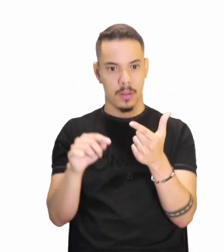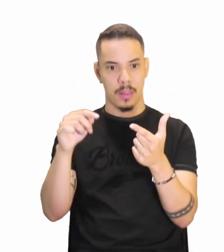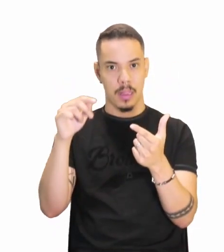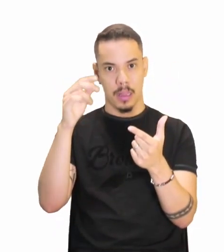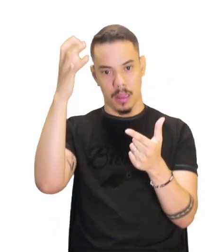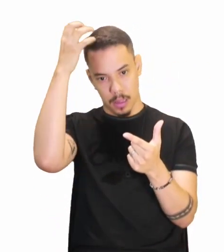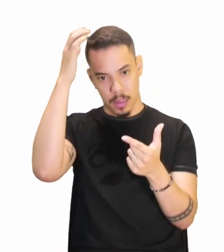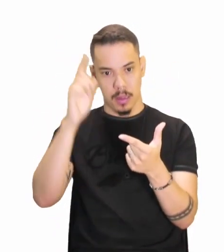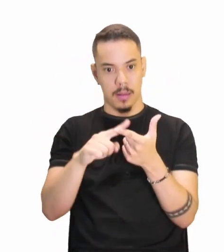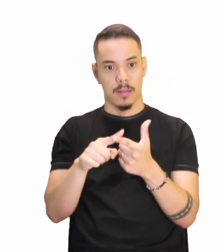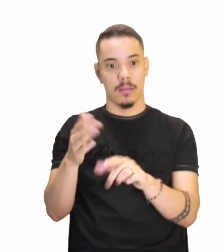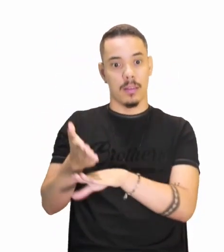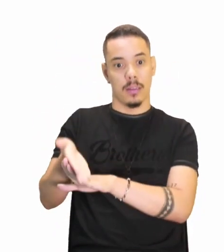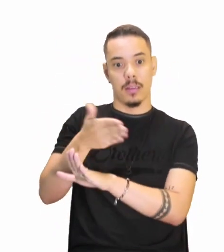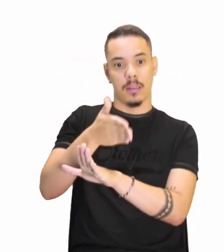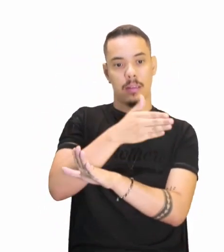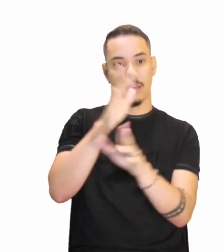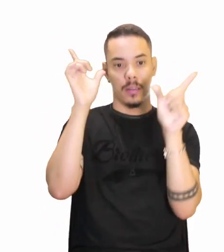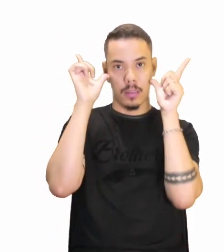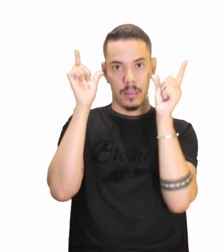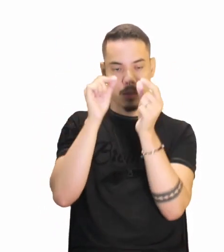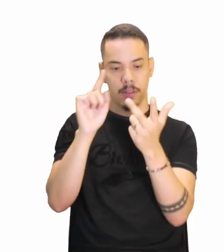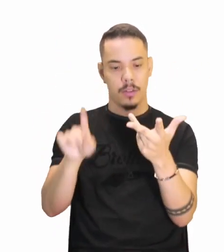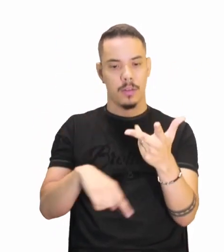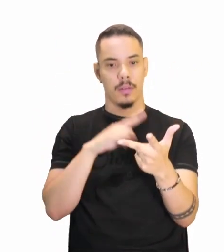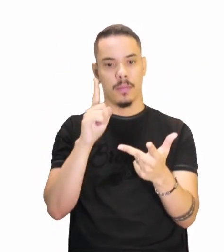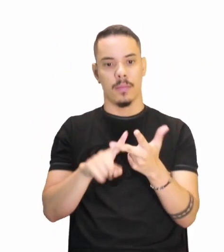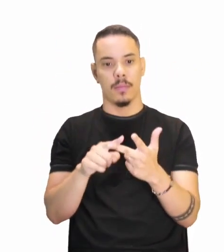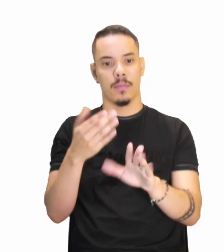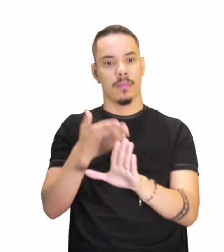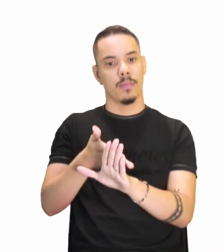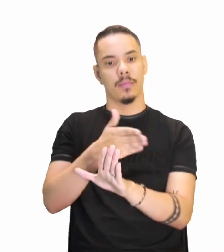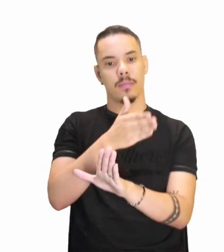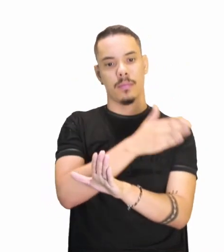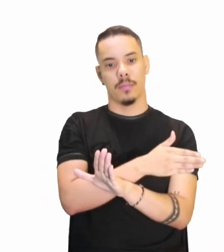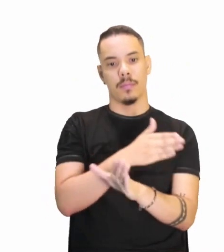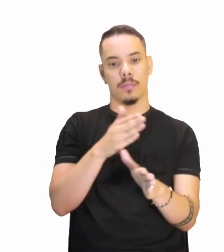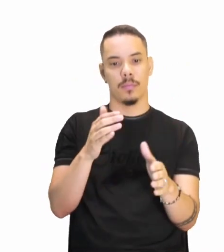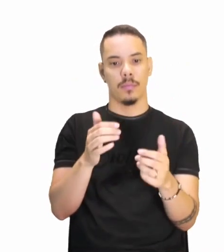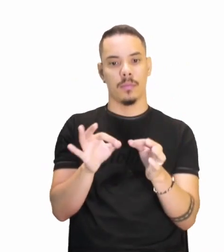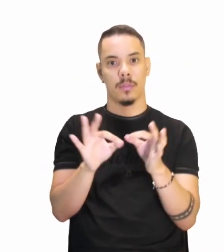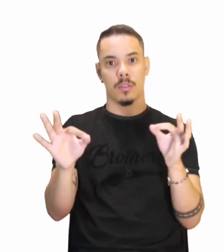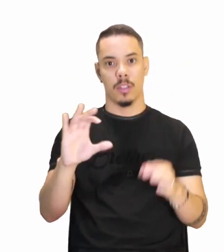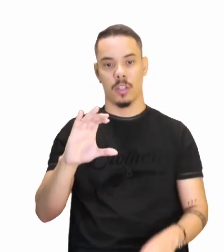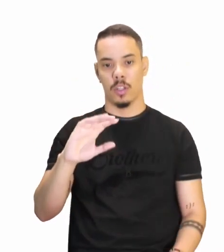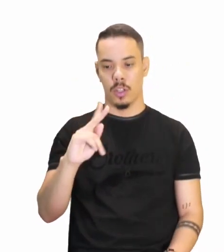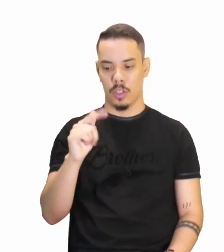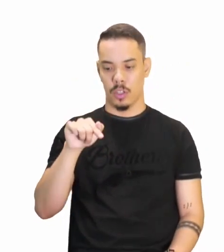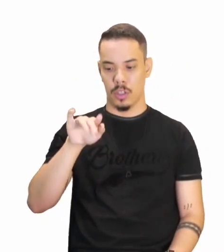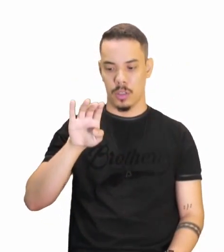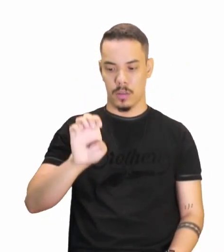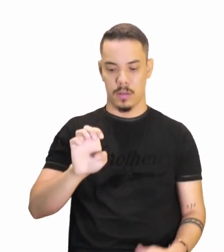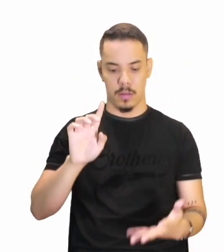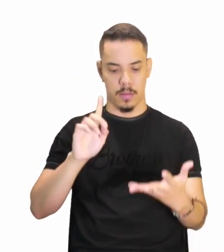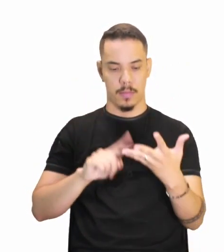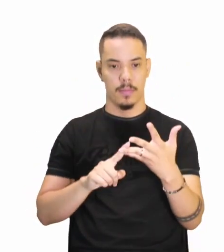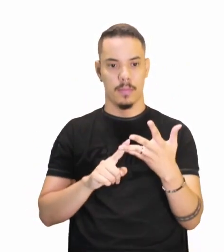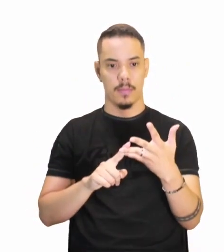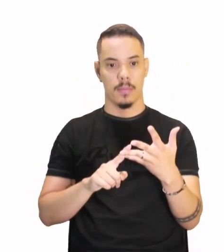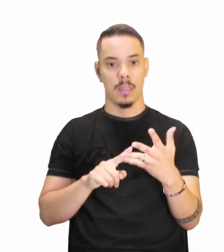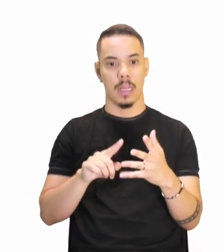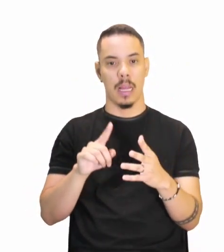antecedentes gregos se antecedente distante choque a